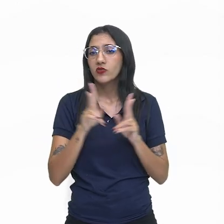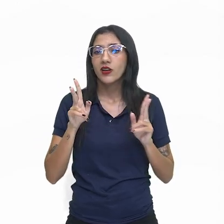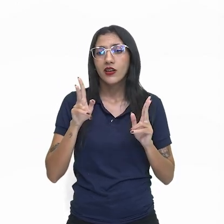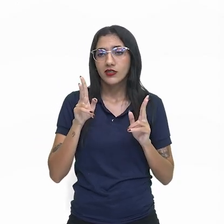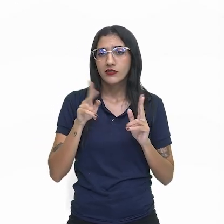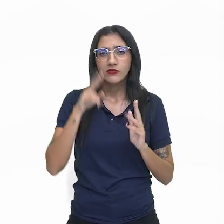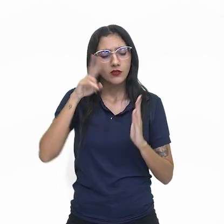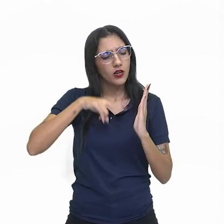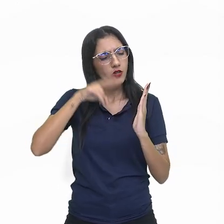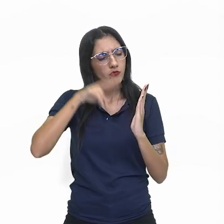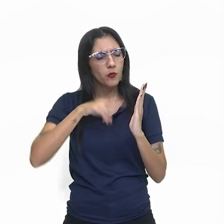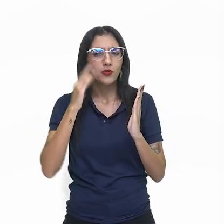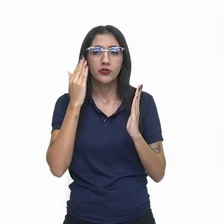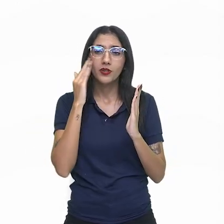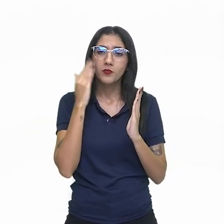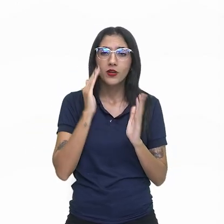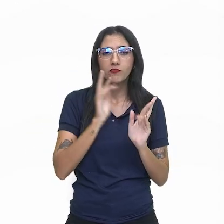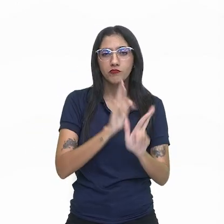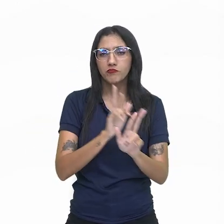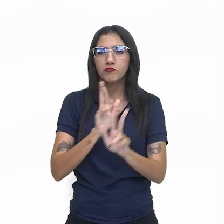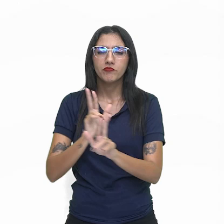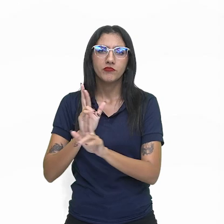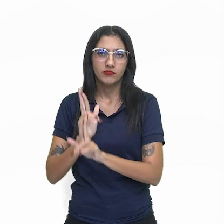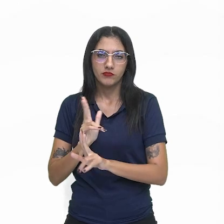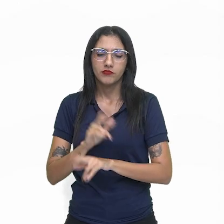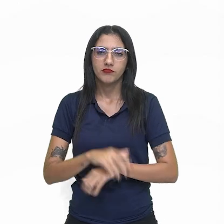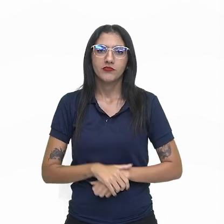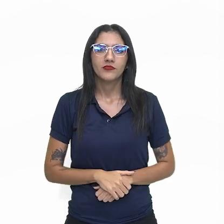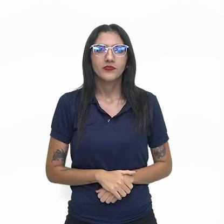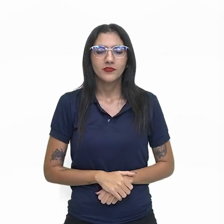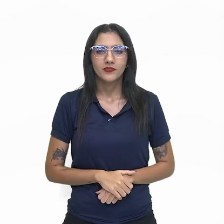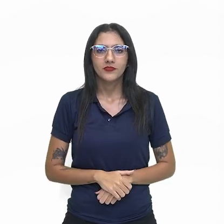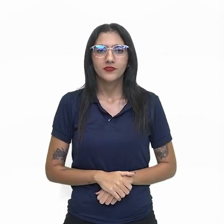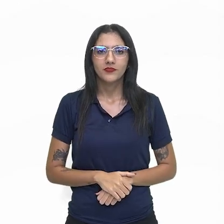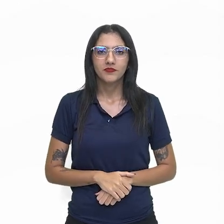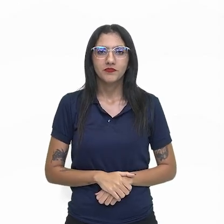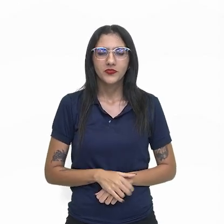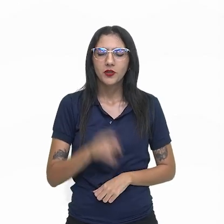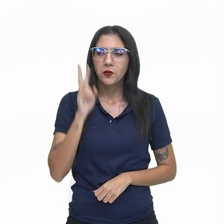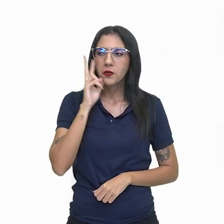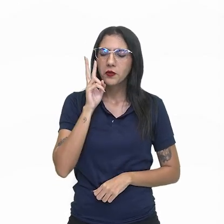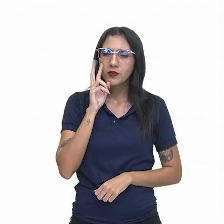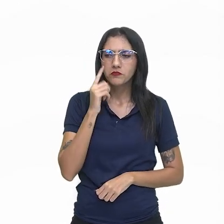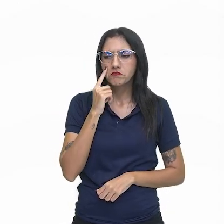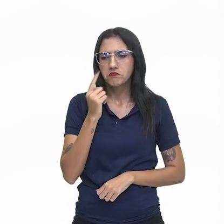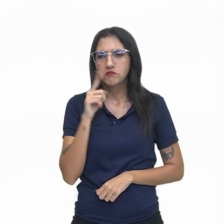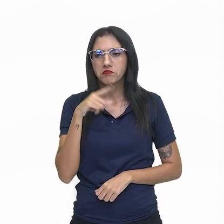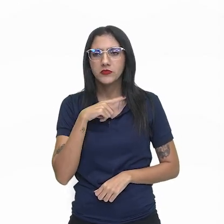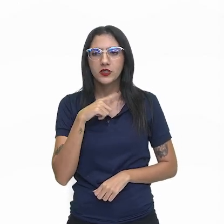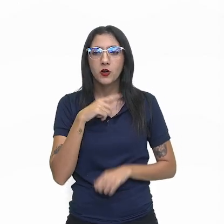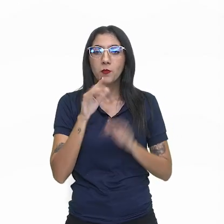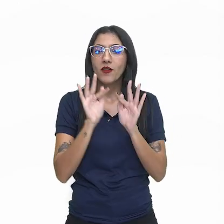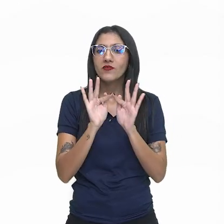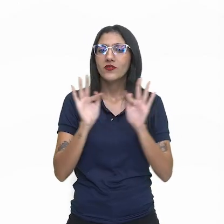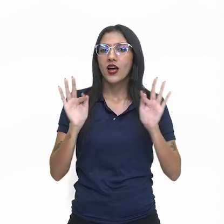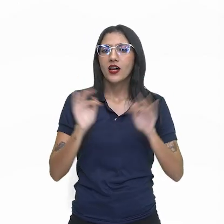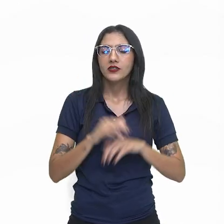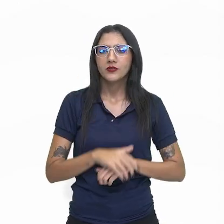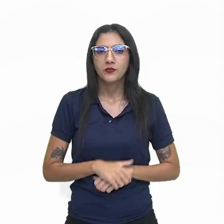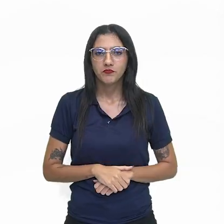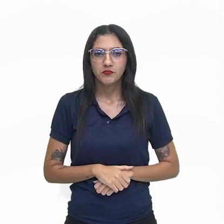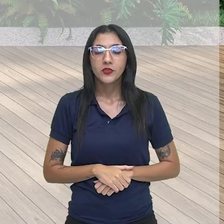de ver as coisas. Eu vi até um tempo desse uma frase que dizia: você